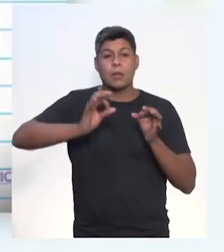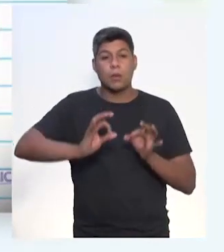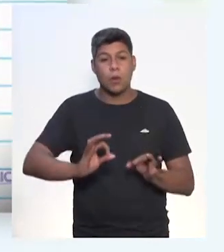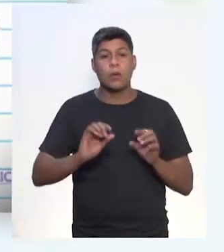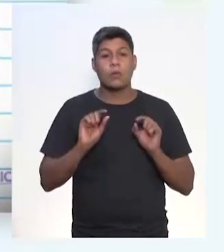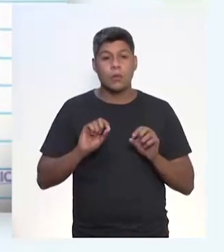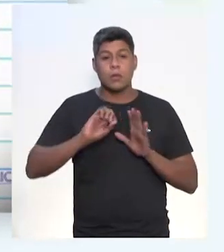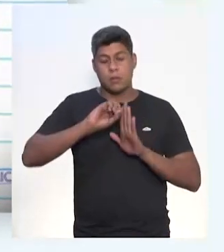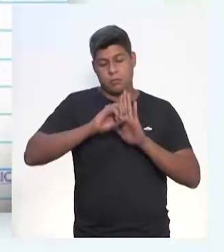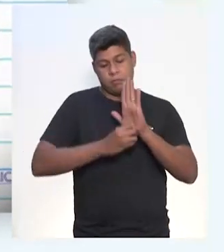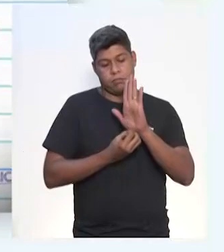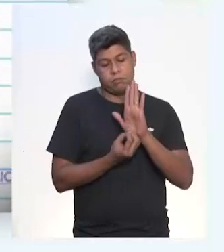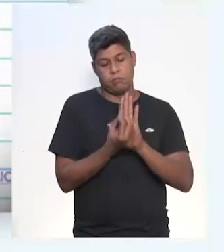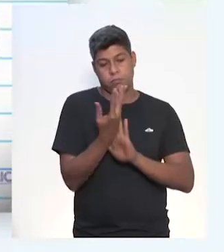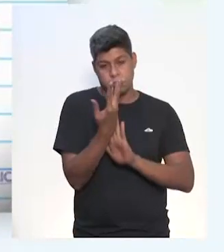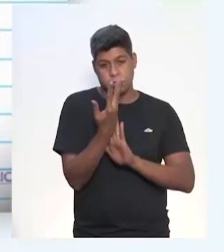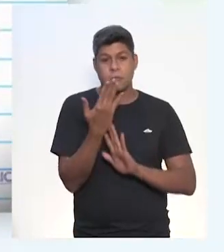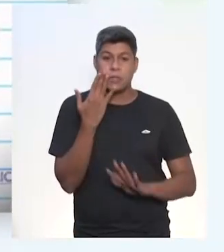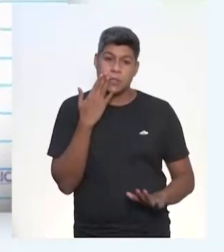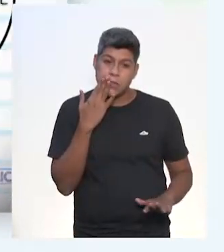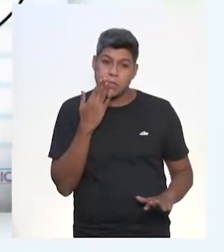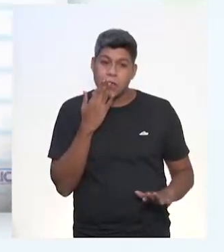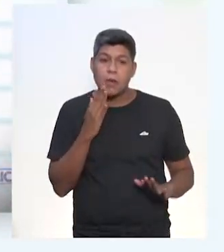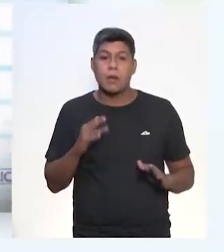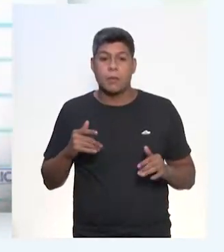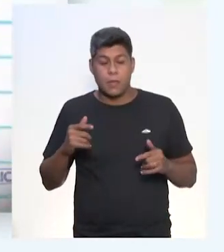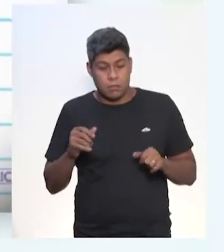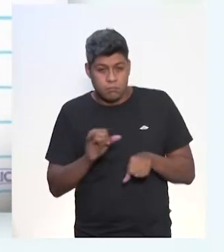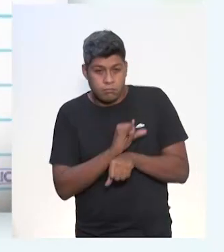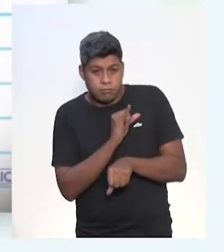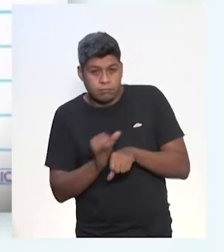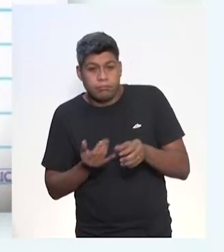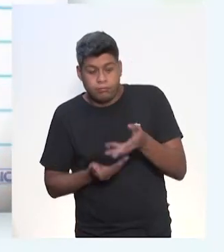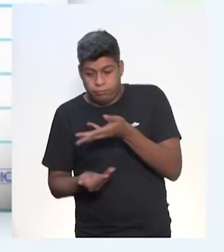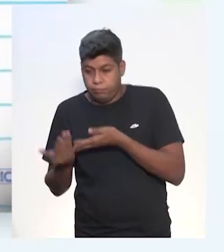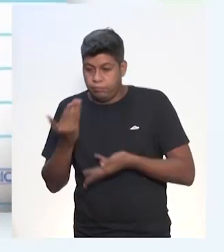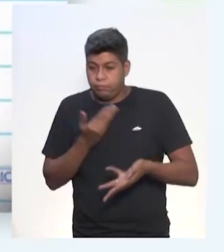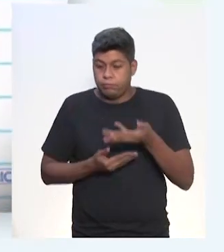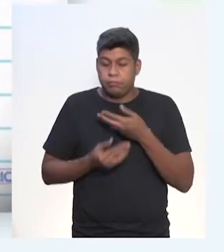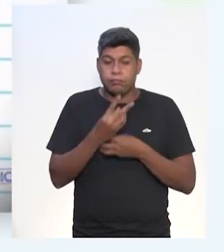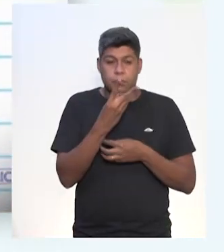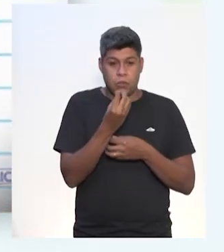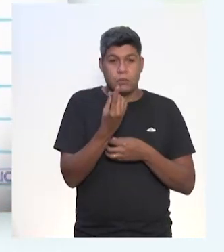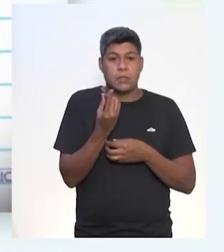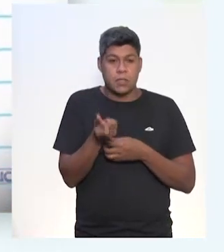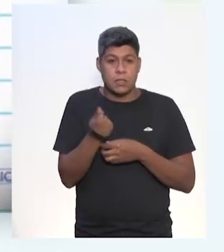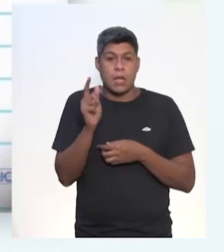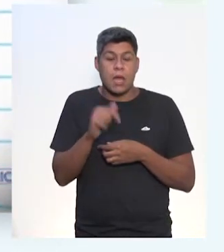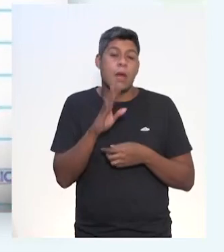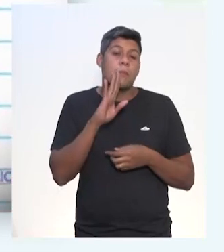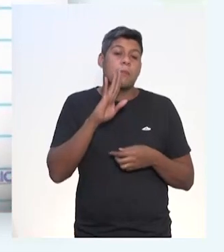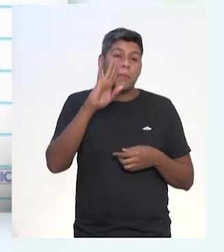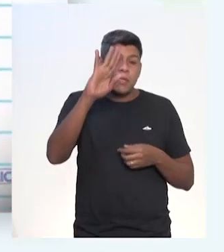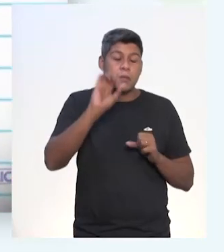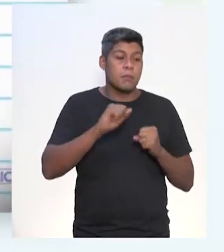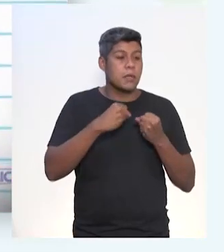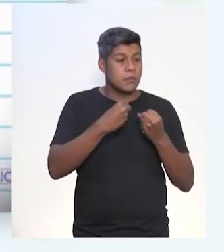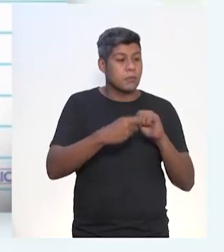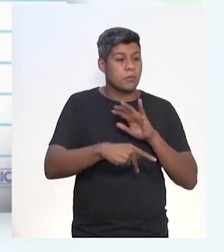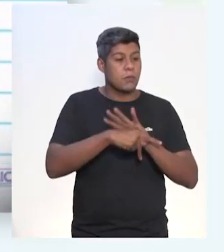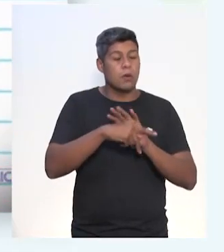seja, sustentáveis. A Habitat 3, realizada em Quito, no Equador, em 2016, é um dos principais esforços